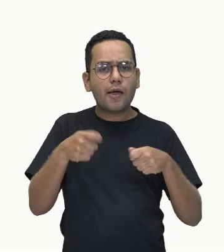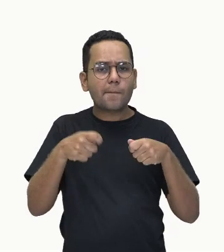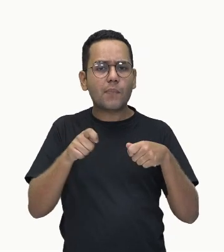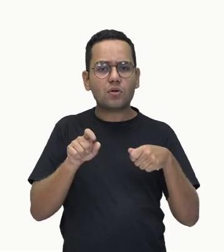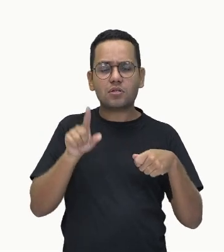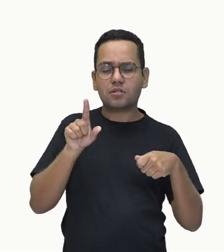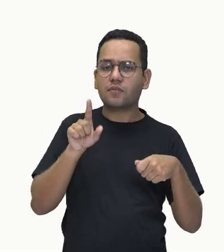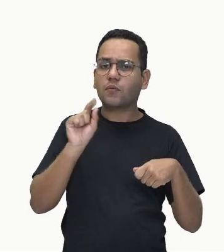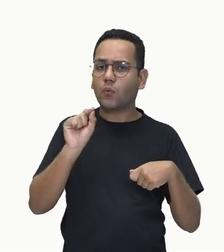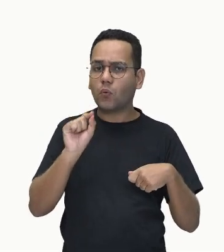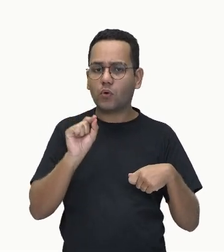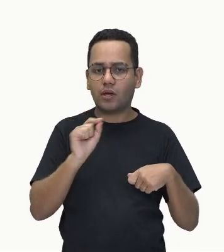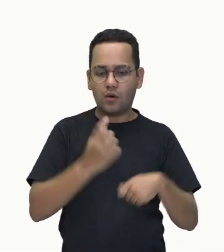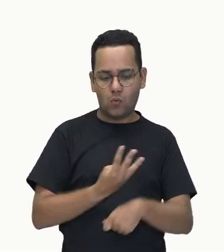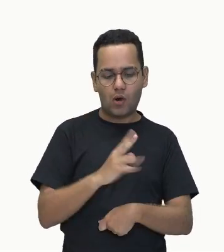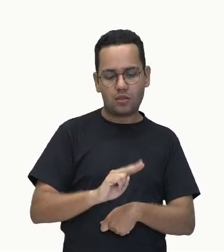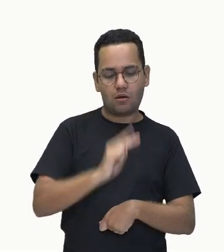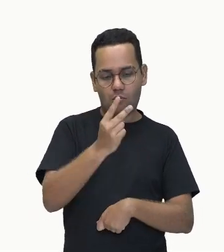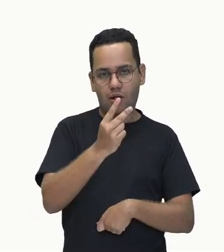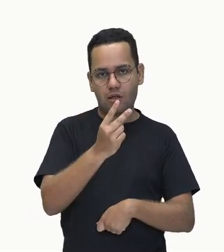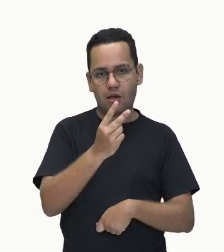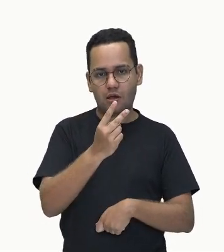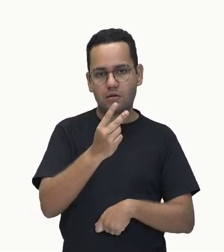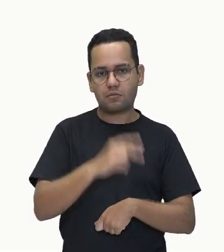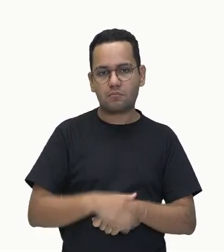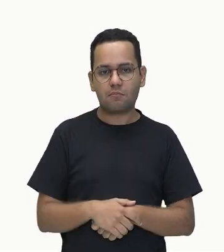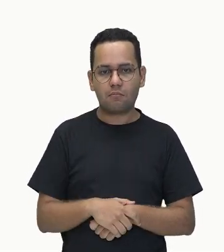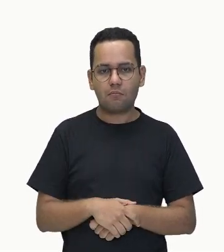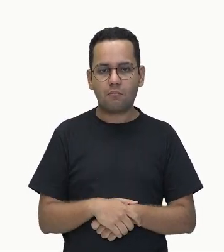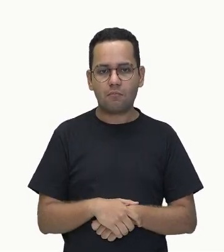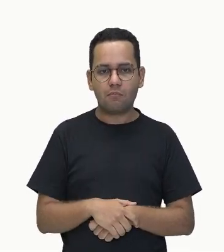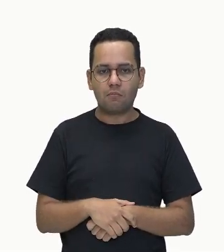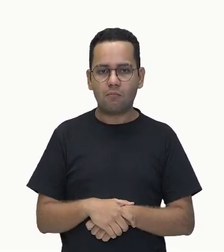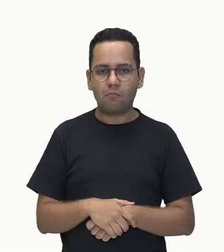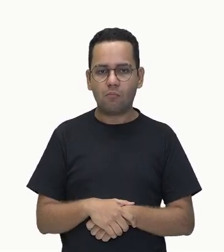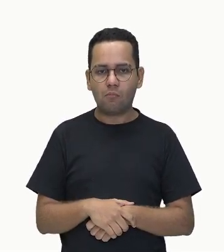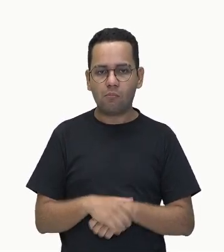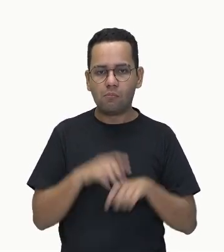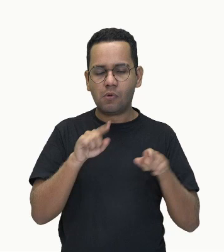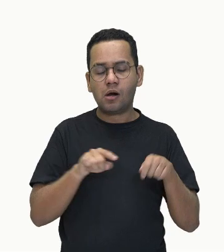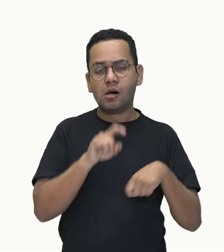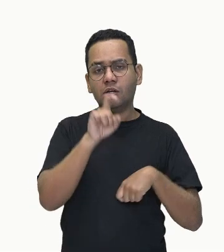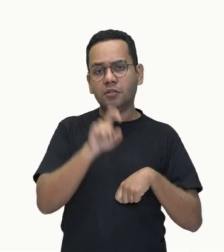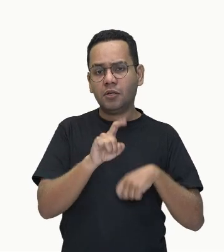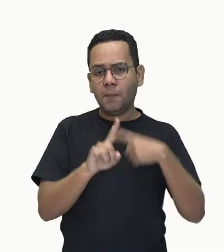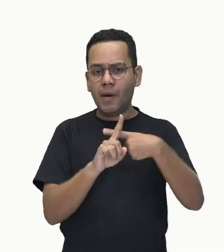repetir o expoente aqui que no caso é x +